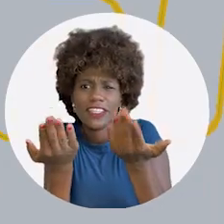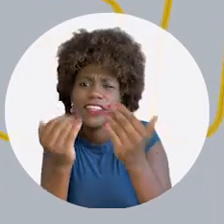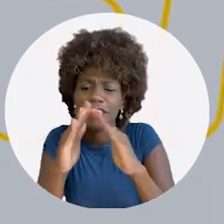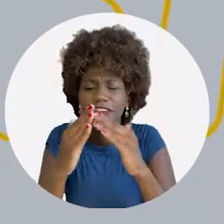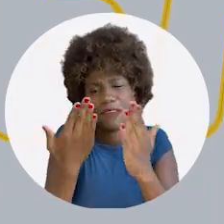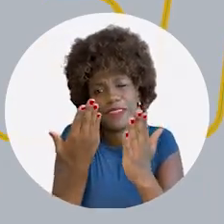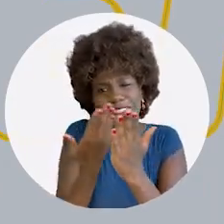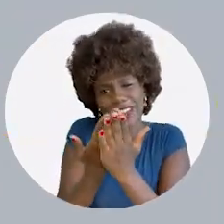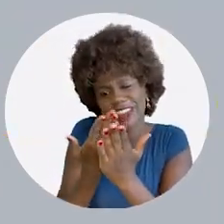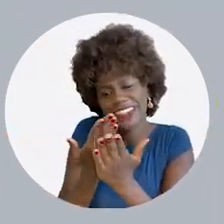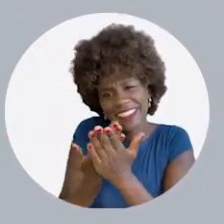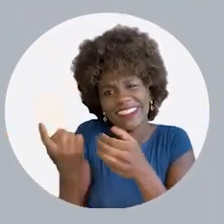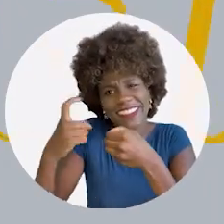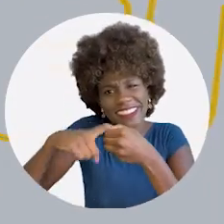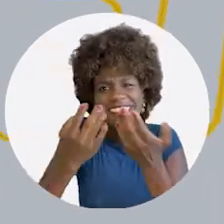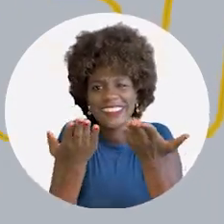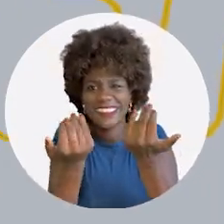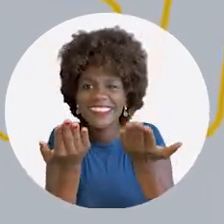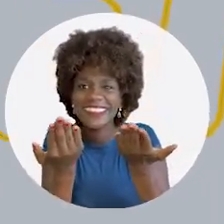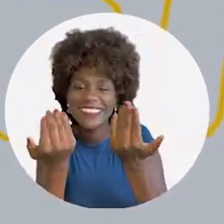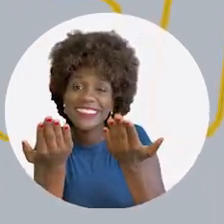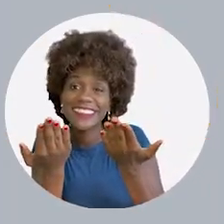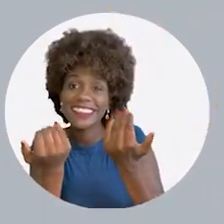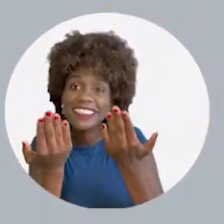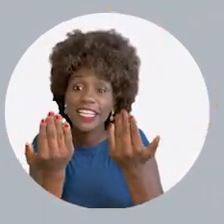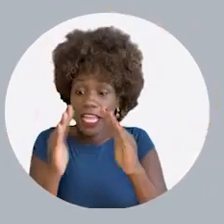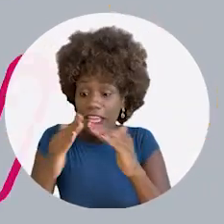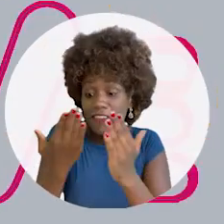Então vem, vem, vem pra escola.